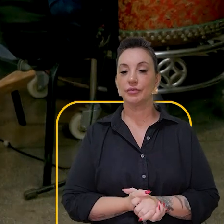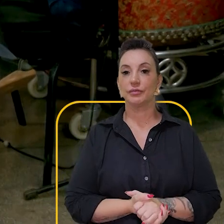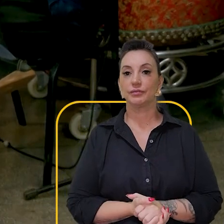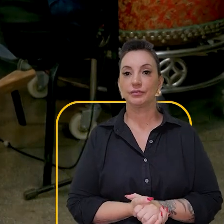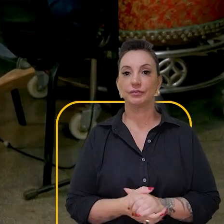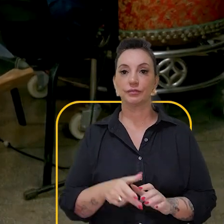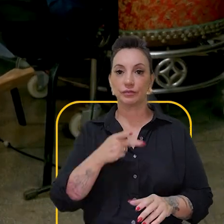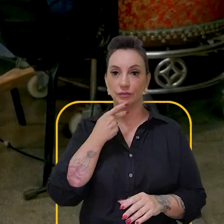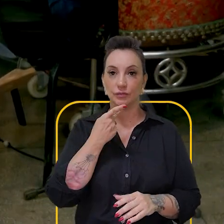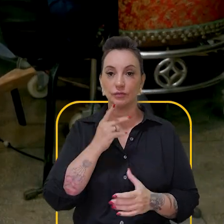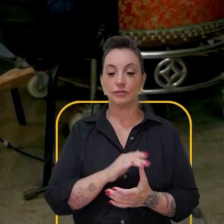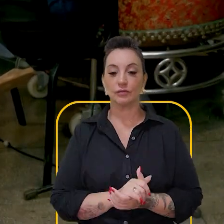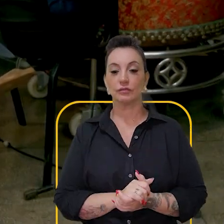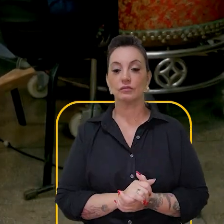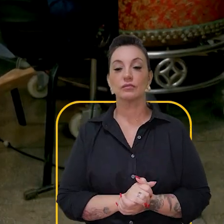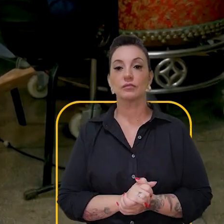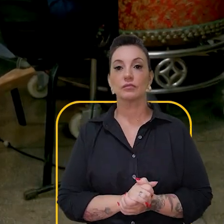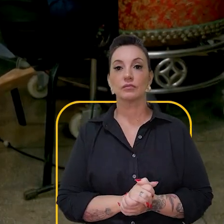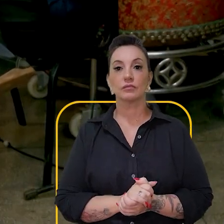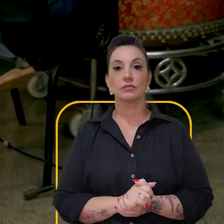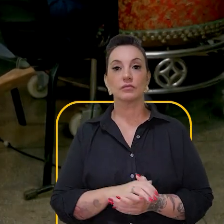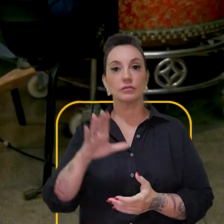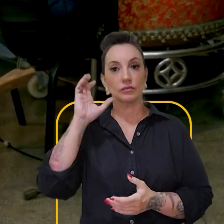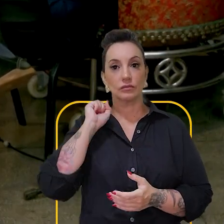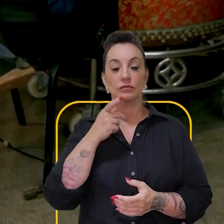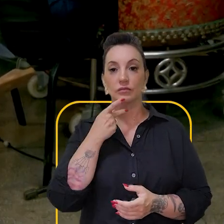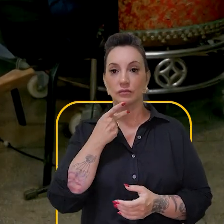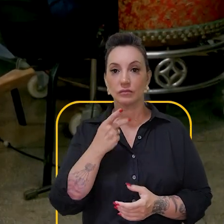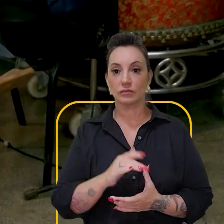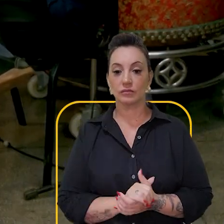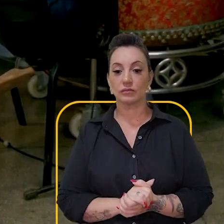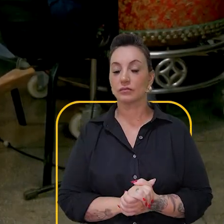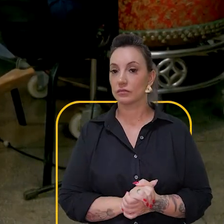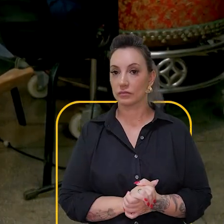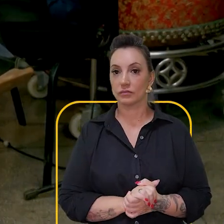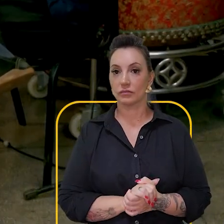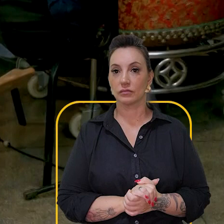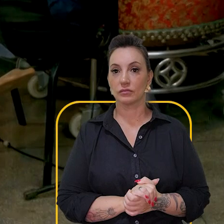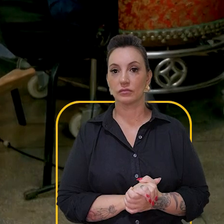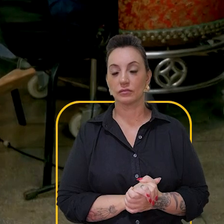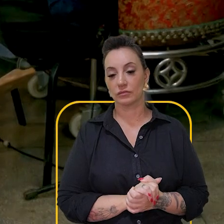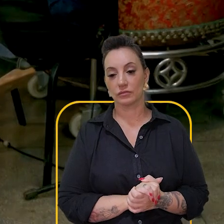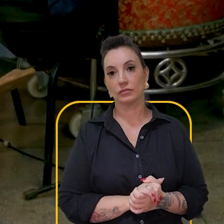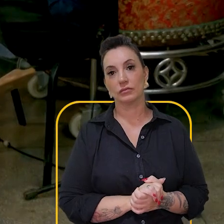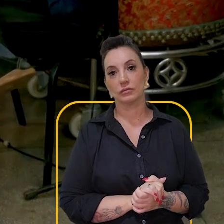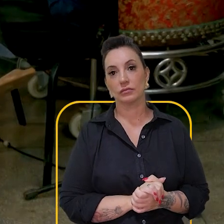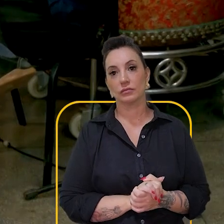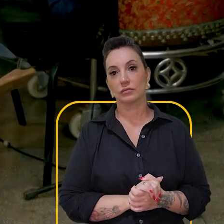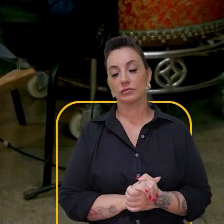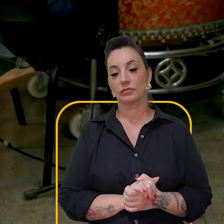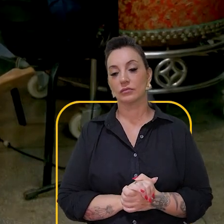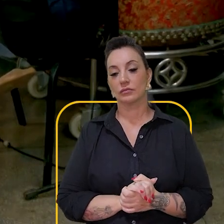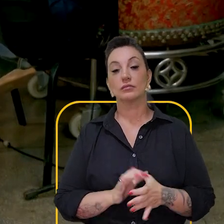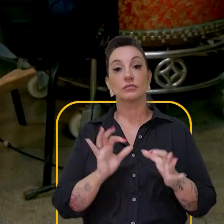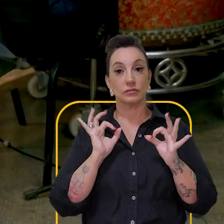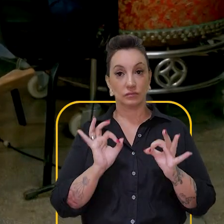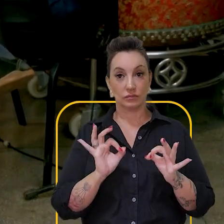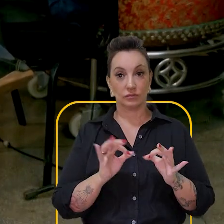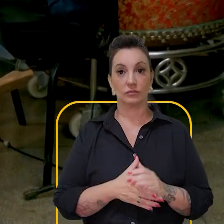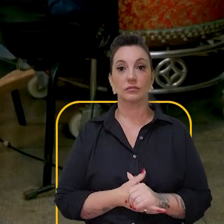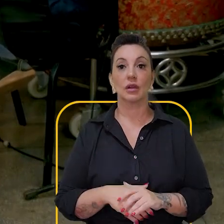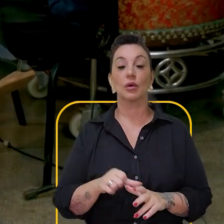essa concretude assim de o quanto ele foi importante também paraa formação de muita gente né Não só você mas